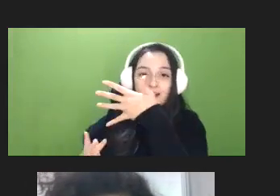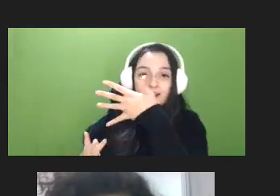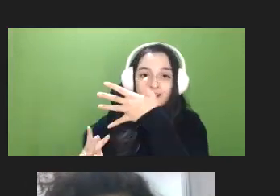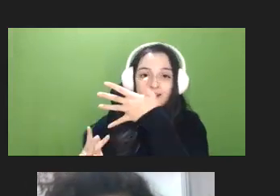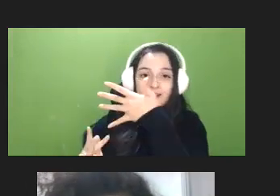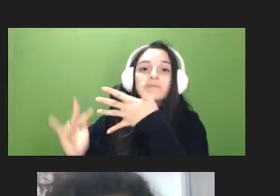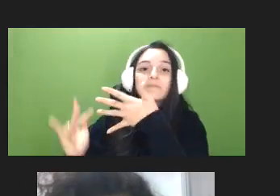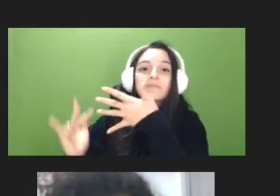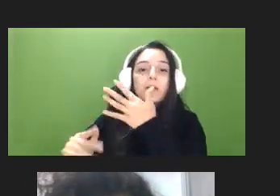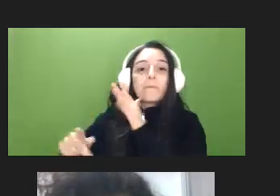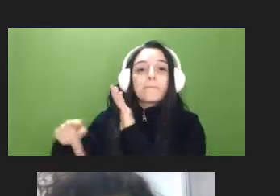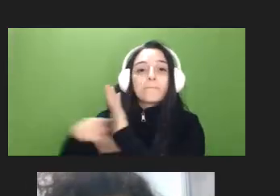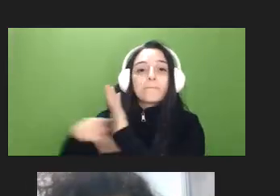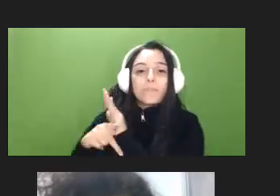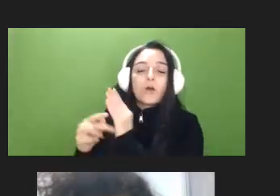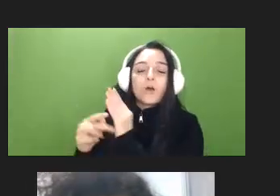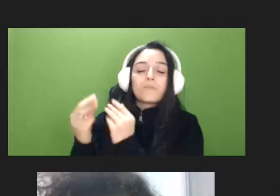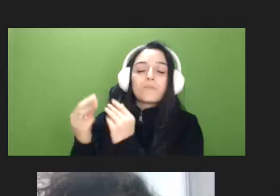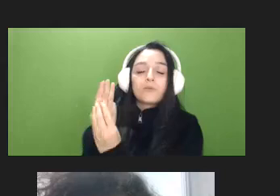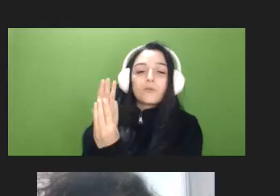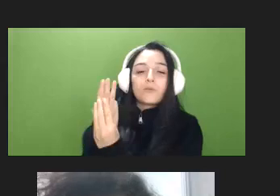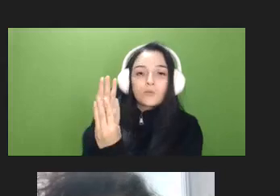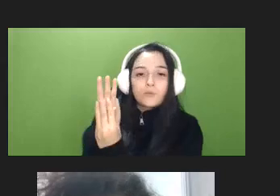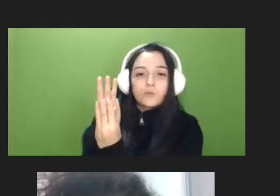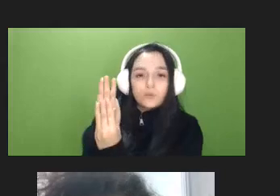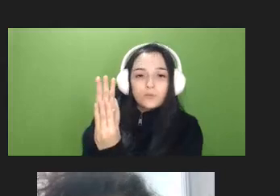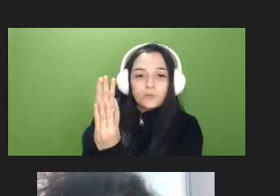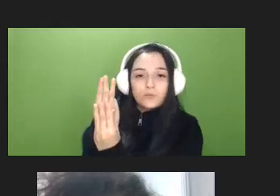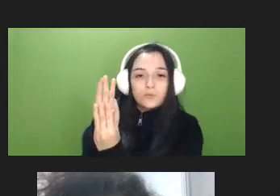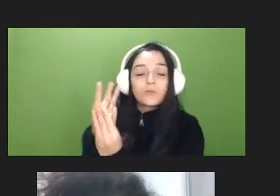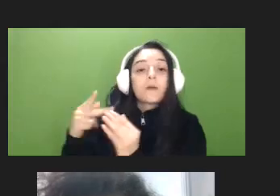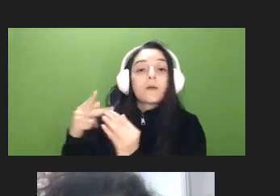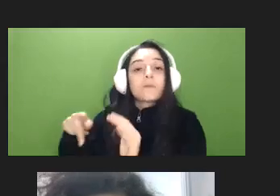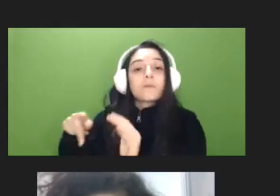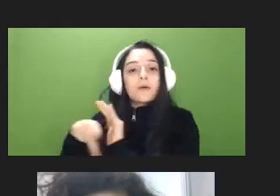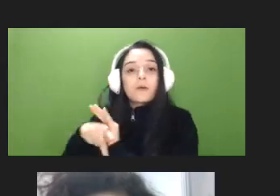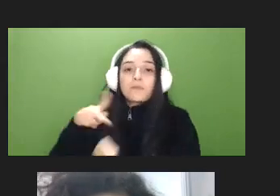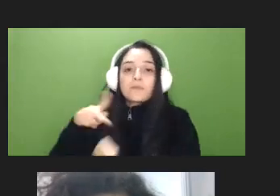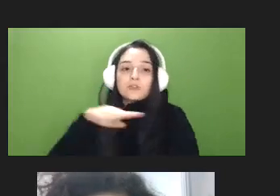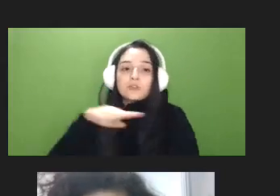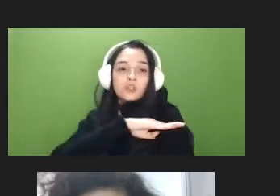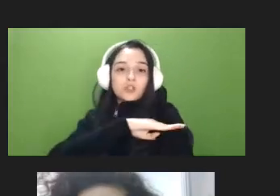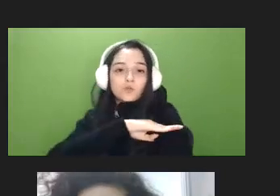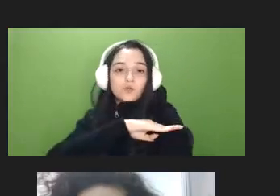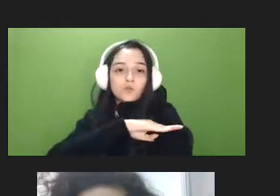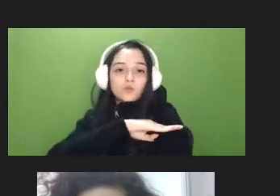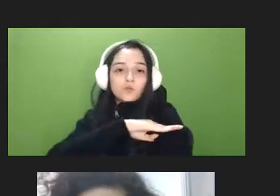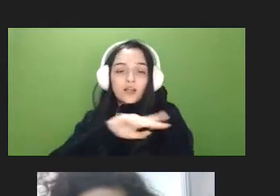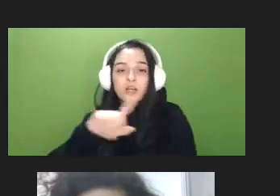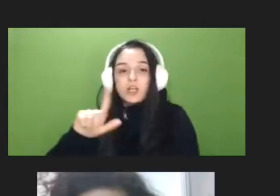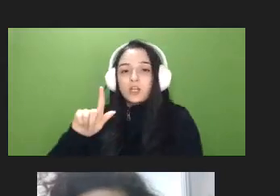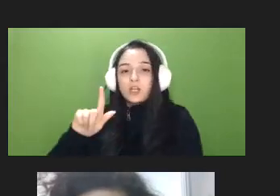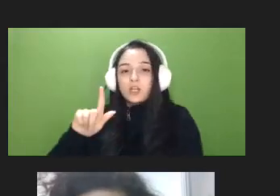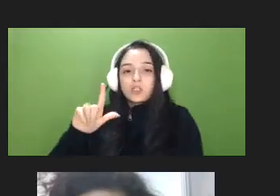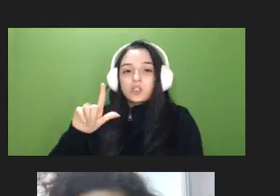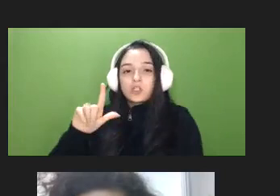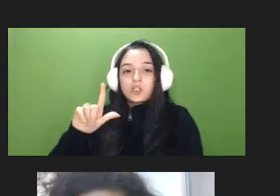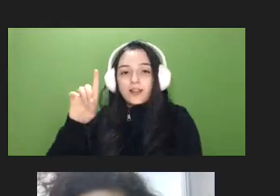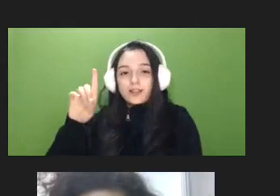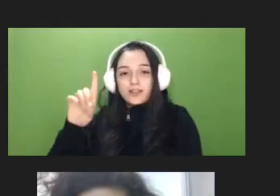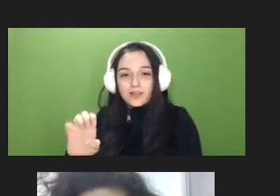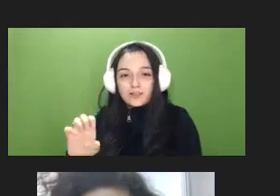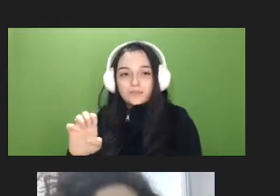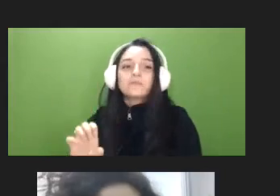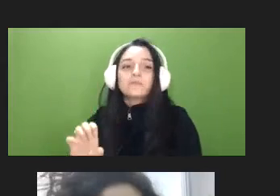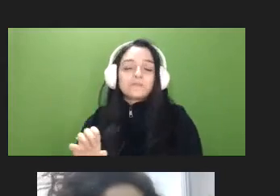professora Gildete Amorim Mendes Francisco. Então, a gente quer agradecer a todo mundo. Hoje a gente